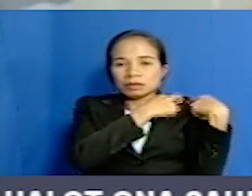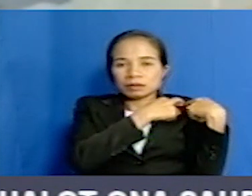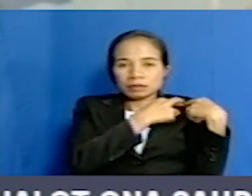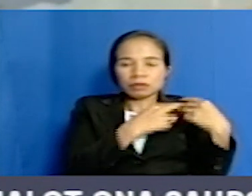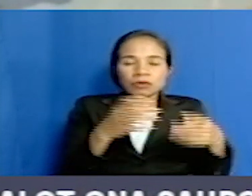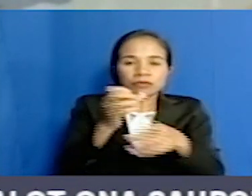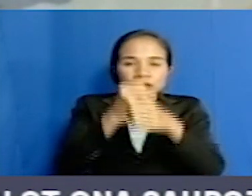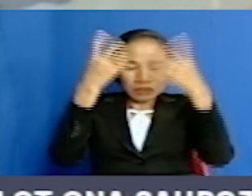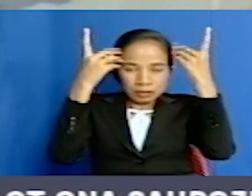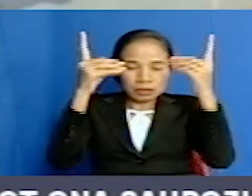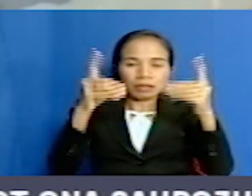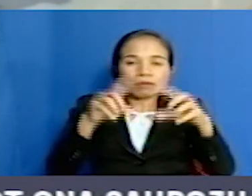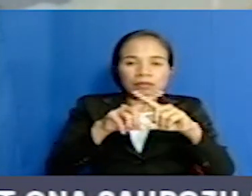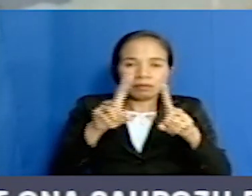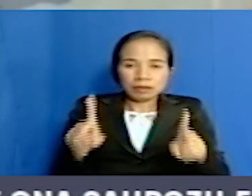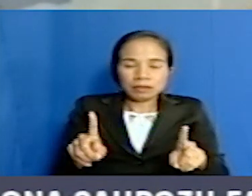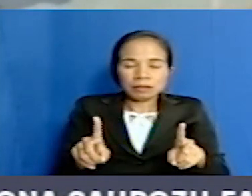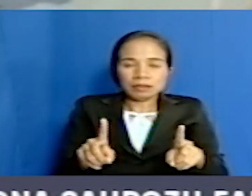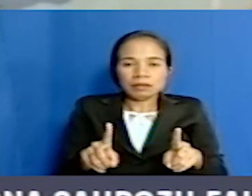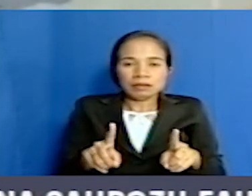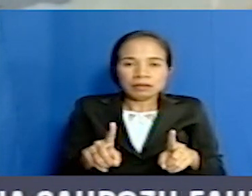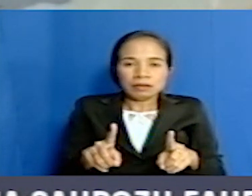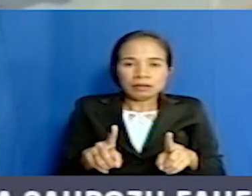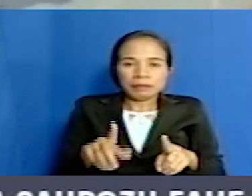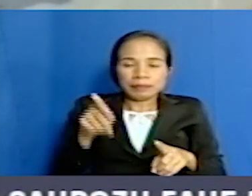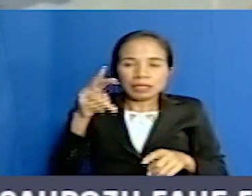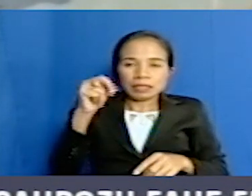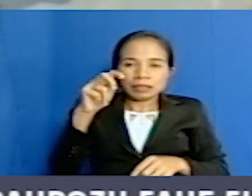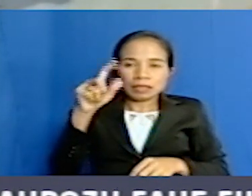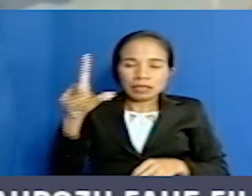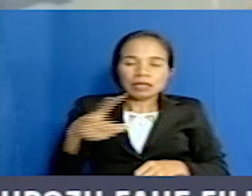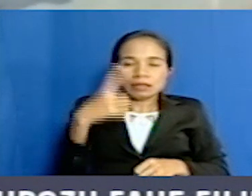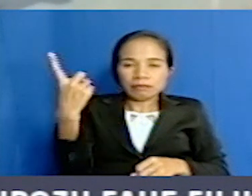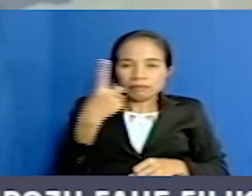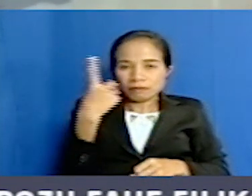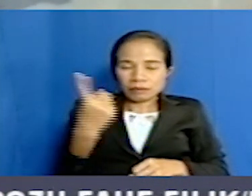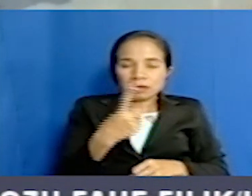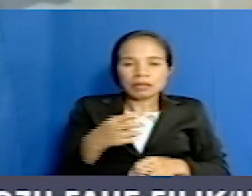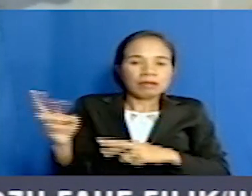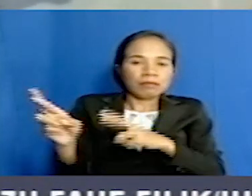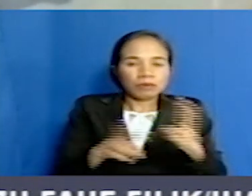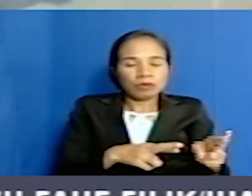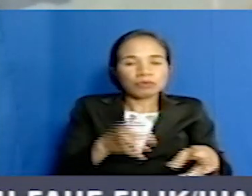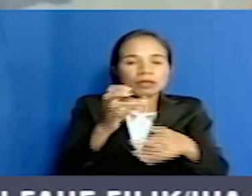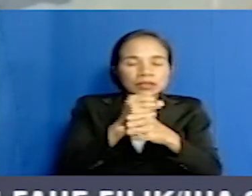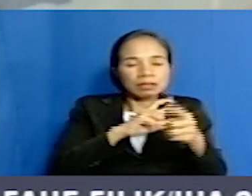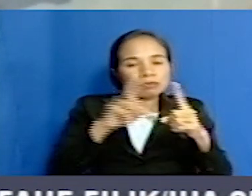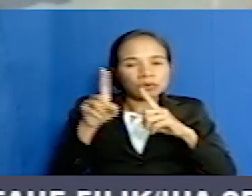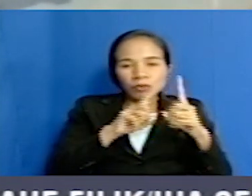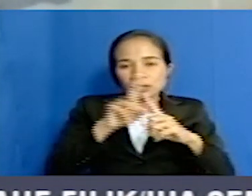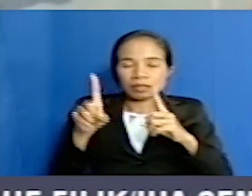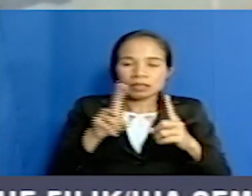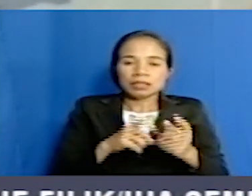pola desisaun idane mai be pentel na fatin pronto a tu simu critica hiraki